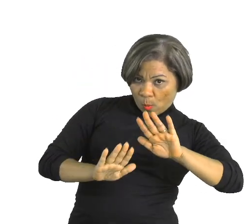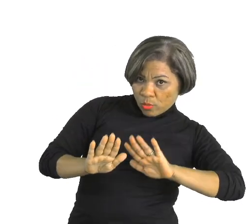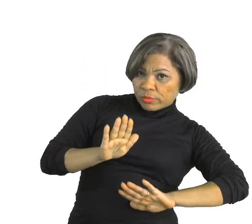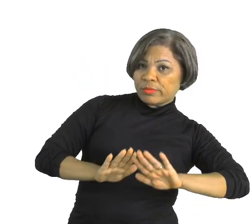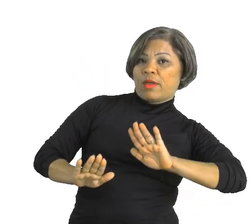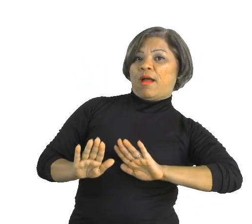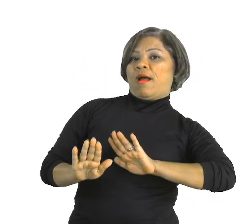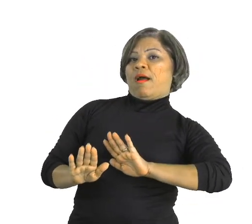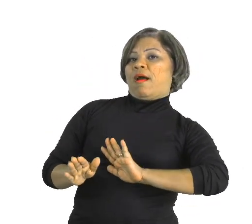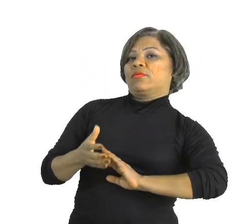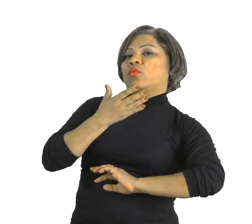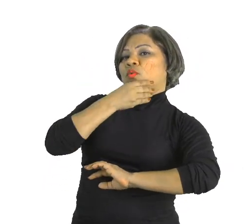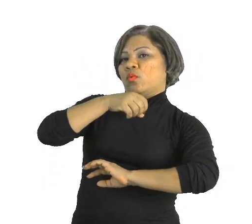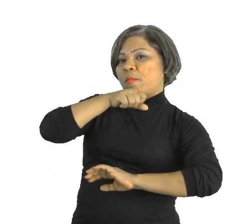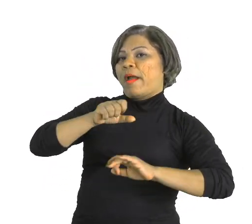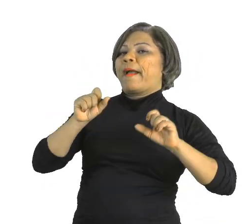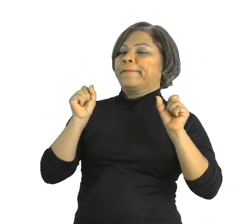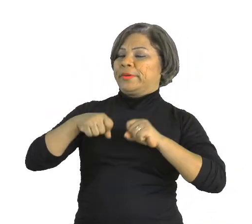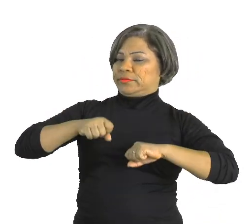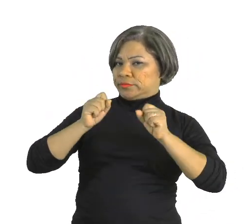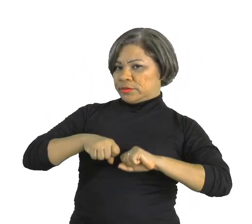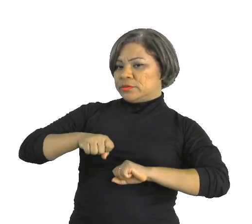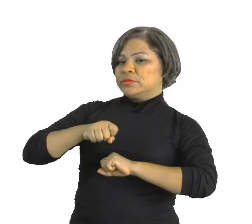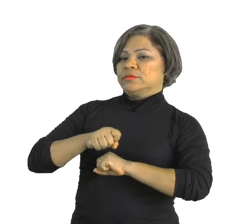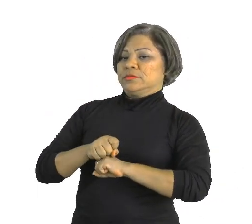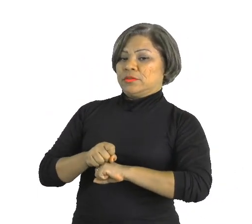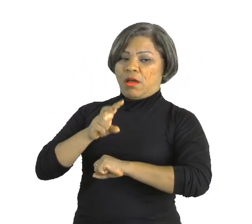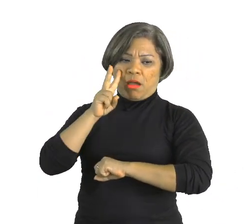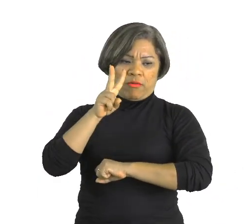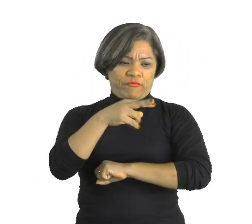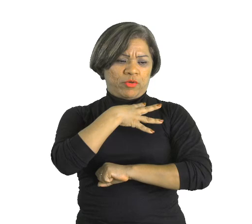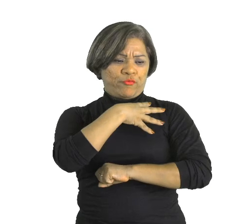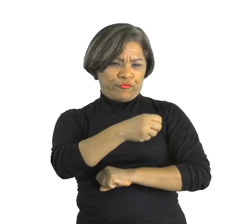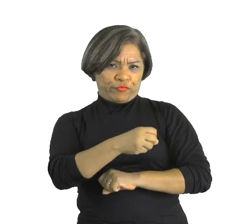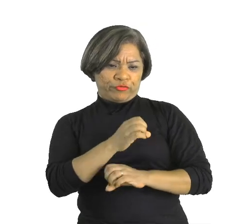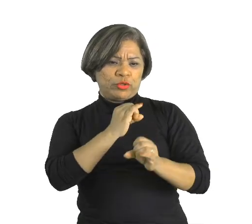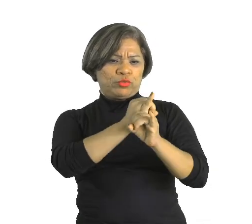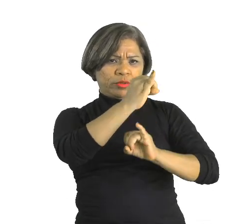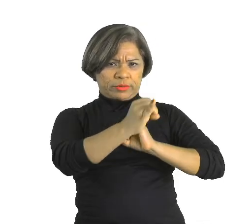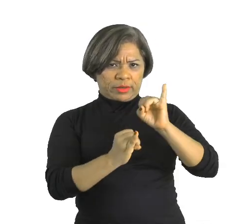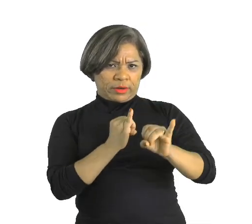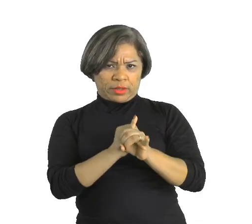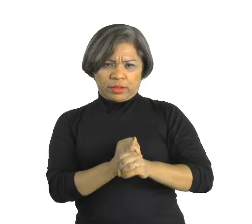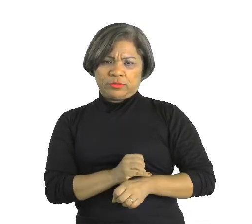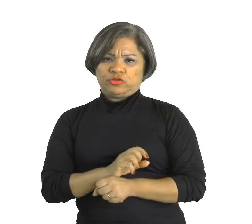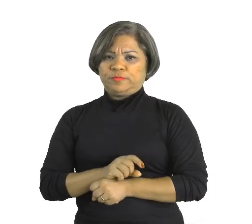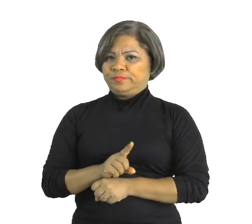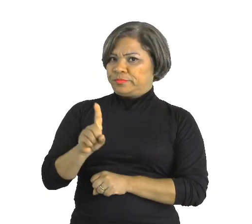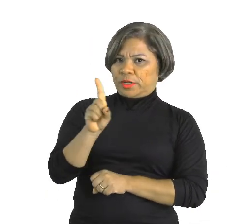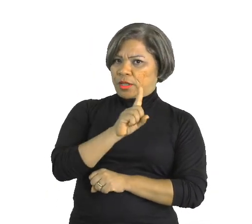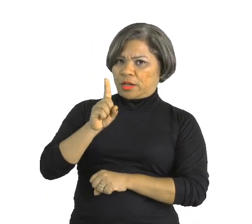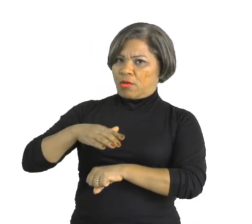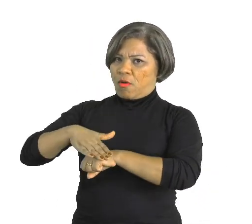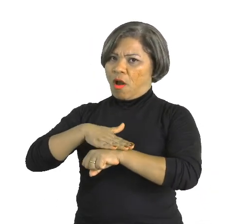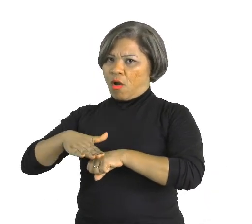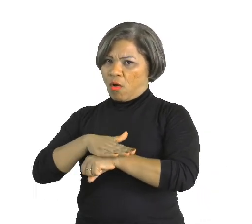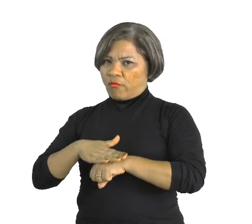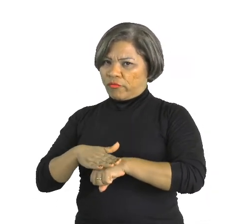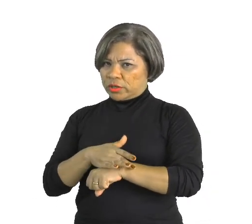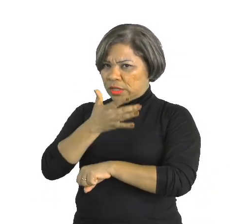a internet. Nunca fale com estranhos. Não falar com estranhos é um dos